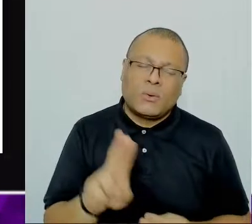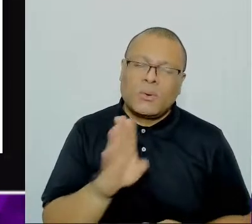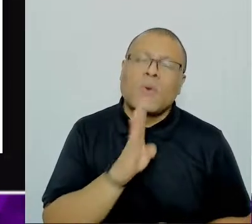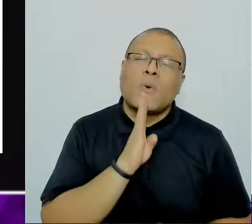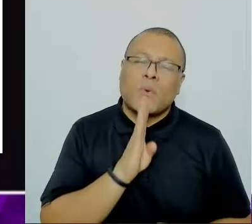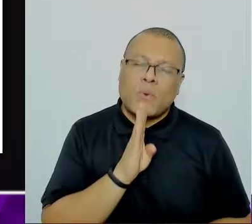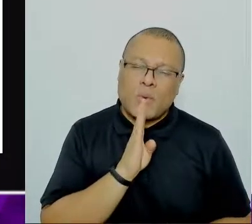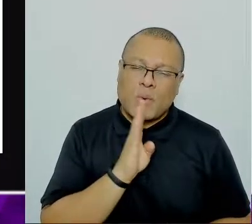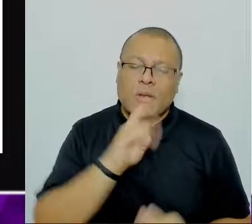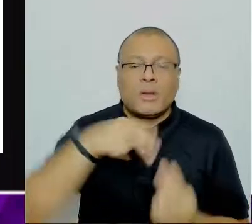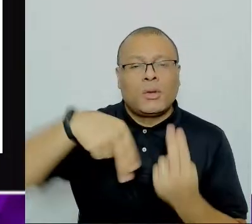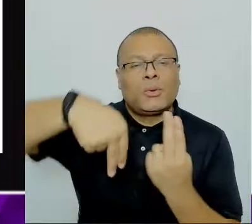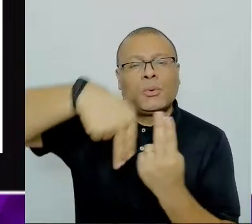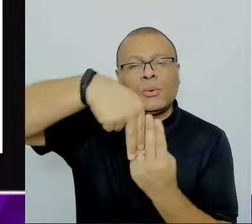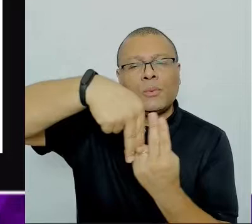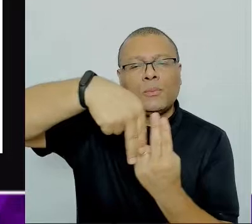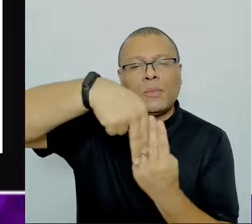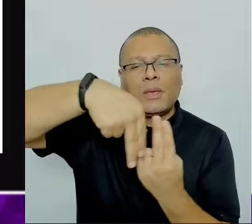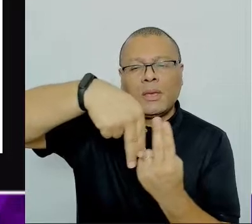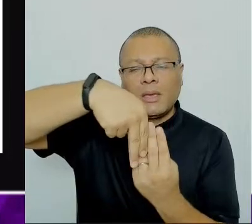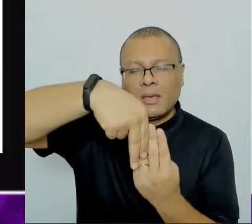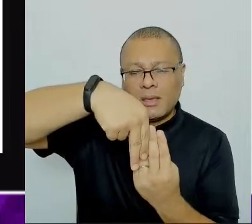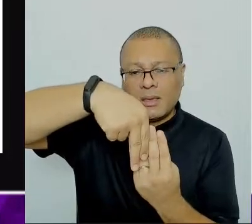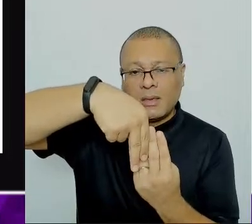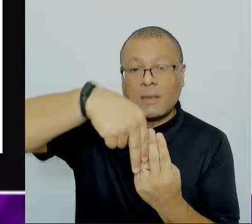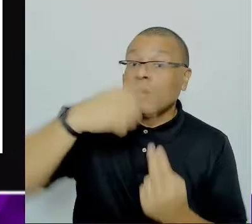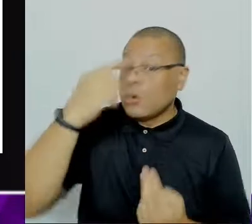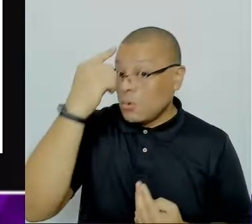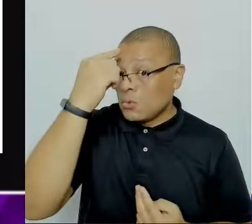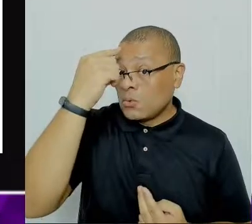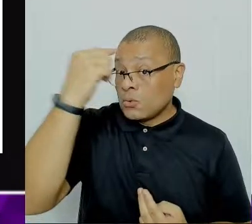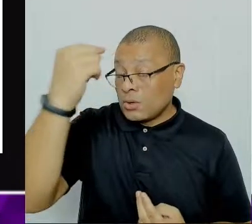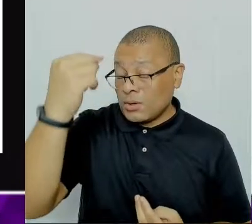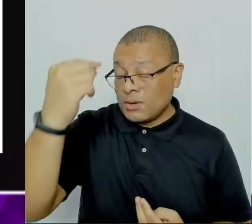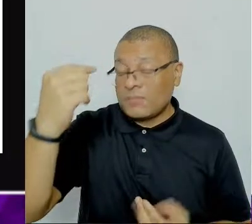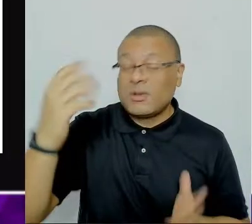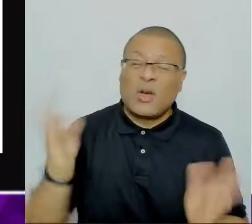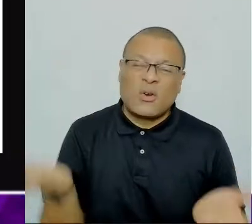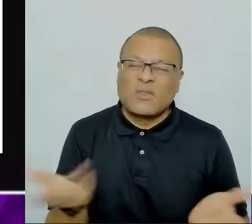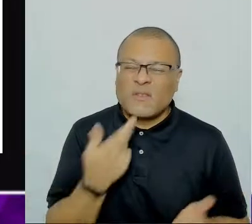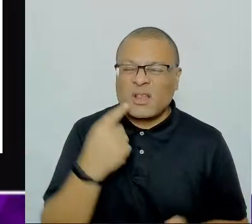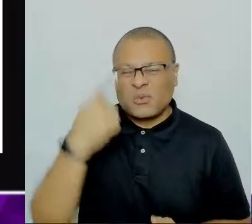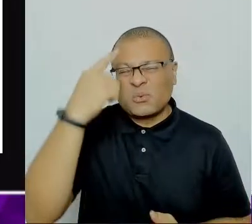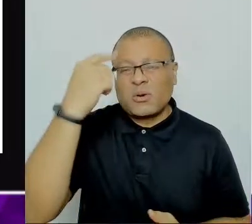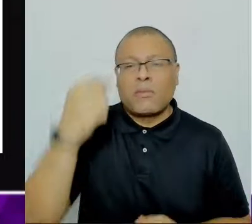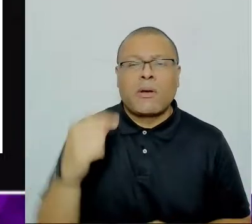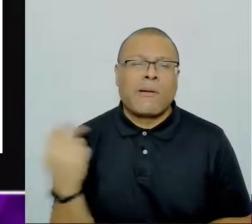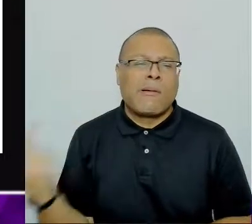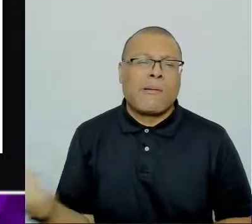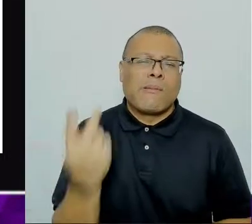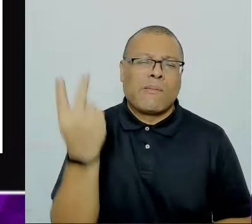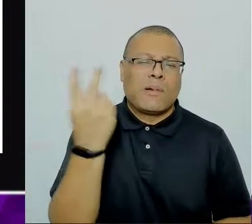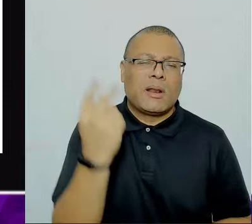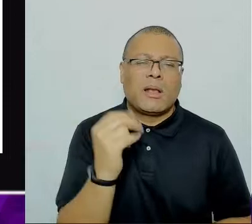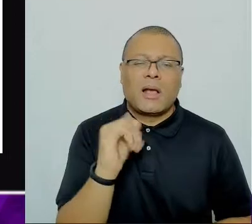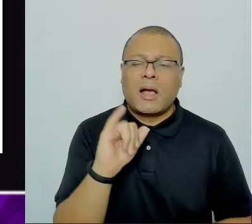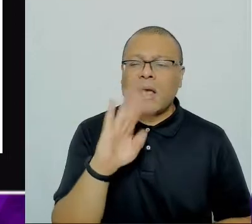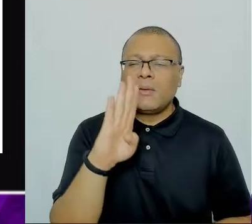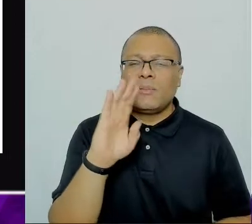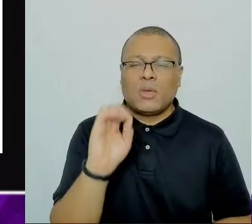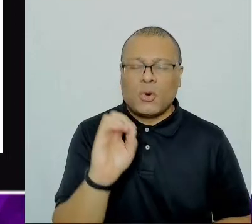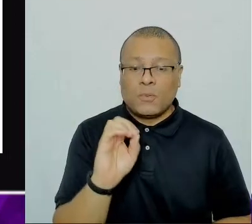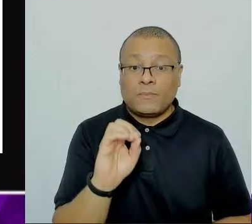a Nubank, inclusive um dos unicórnios, alguns já não consideram mais o unicórnio exatamente porque abriu o IPO, mas mostra aí o quanto